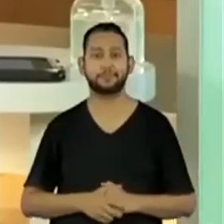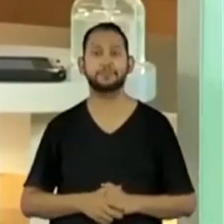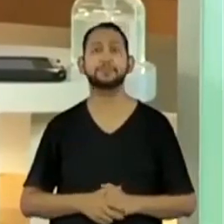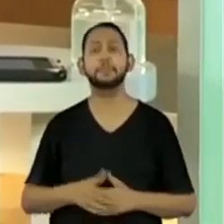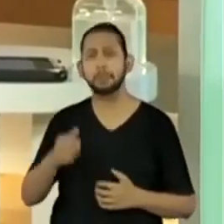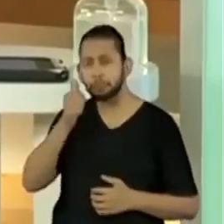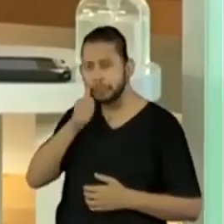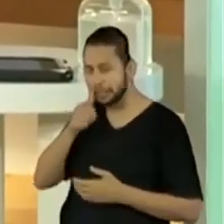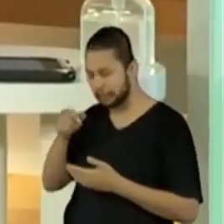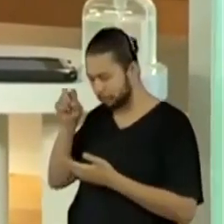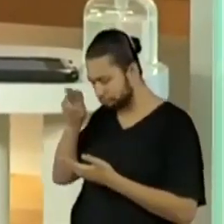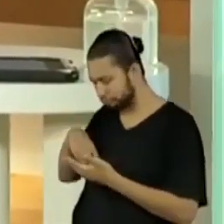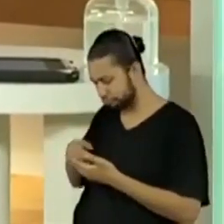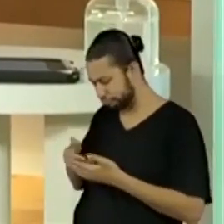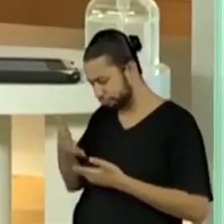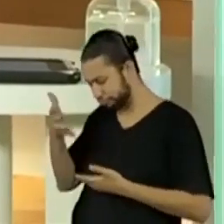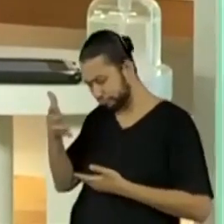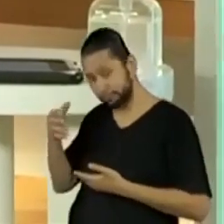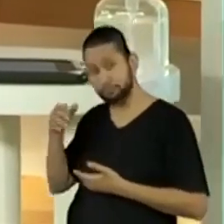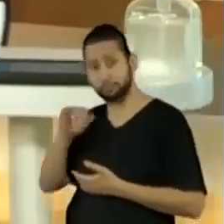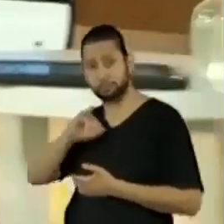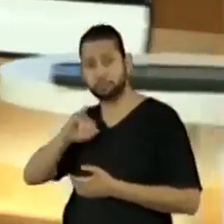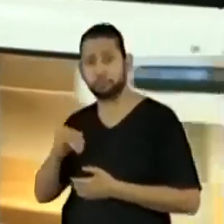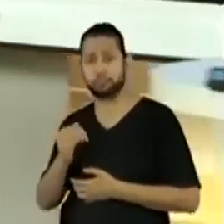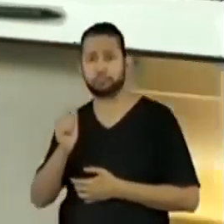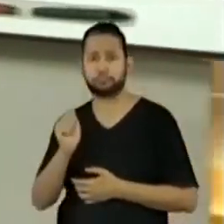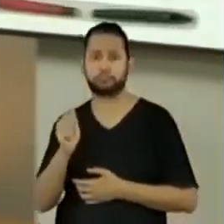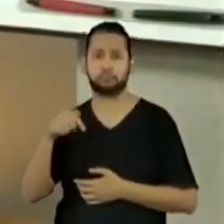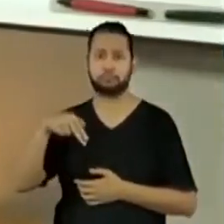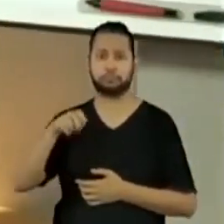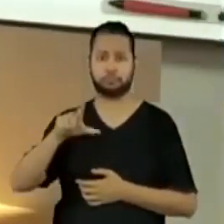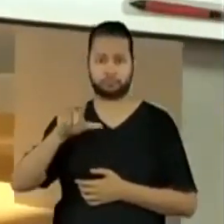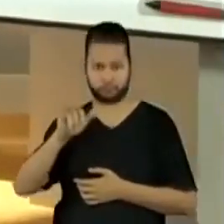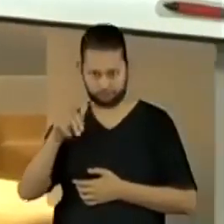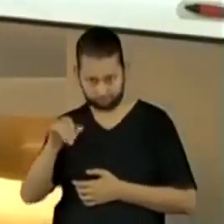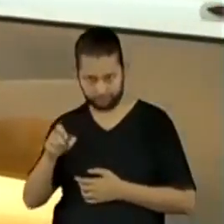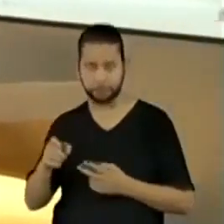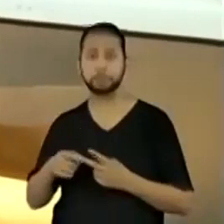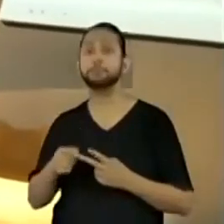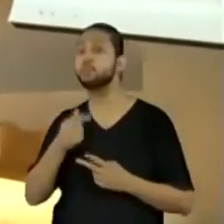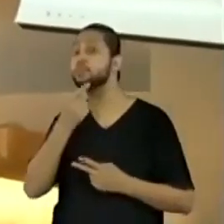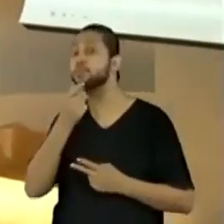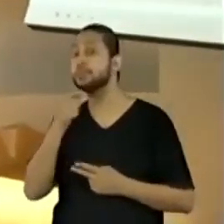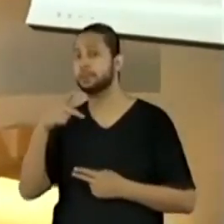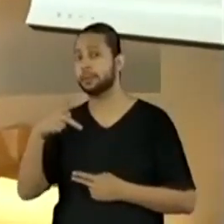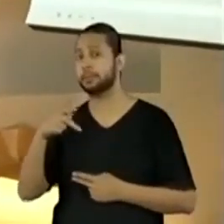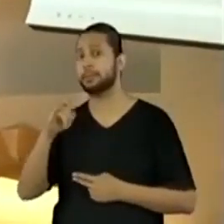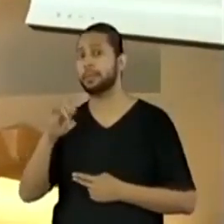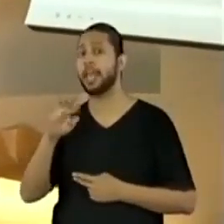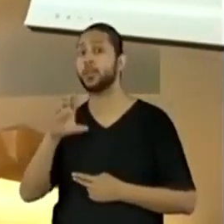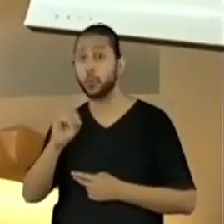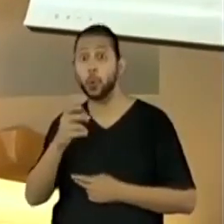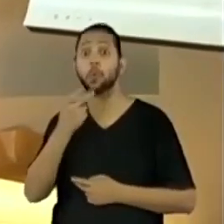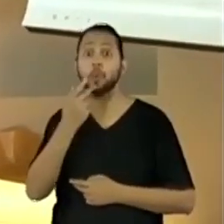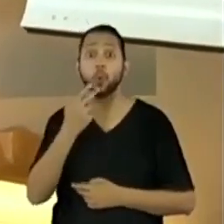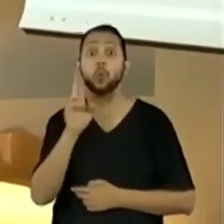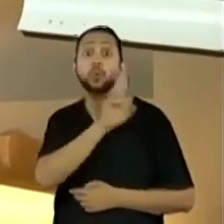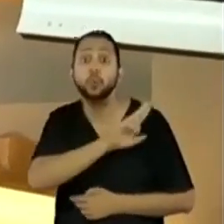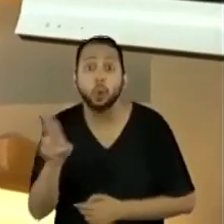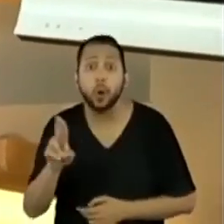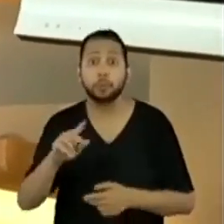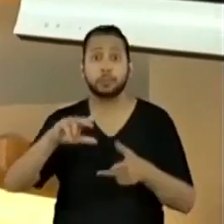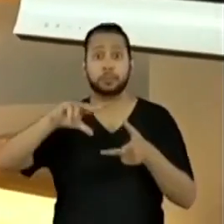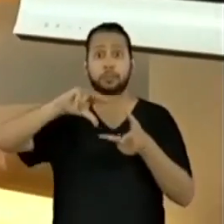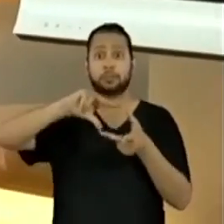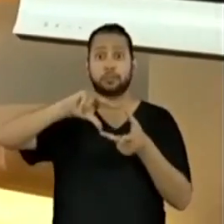Olha, a Jaqueline e o Pietro disseram que tem o formato de um cubo. É isso mesmo. O dado tem